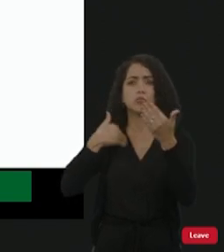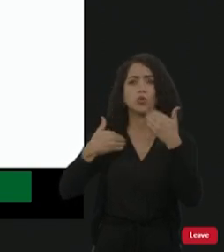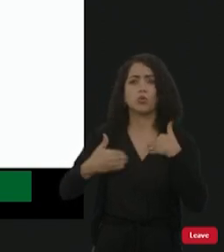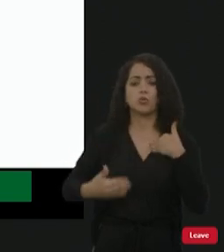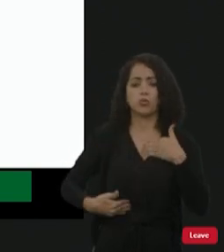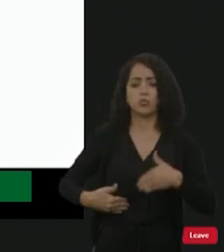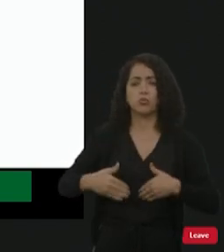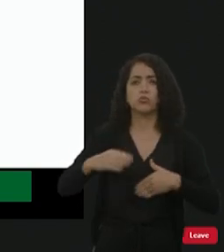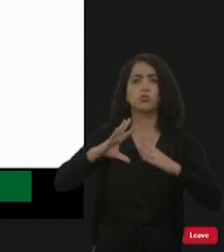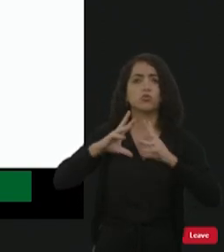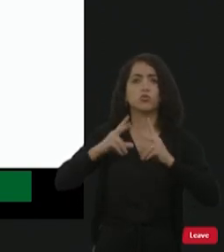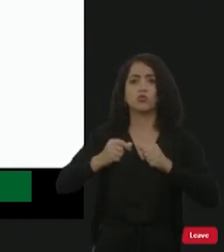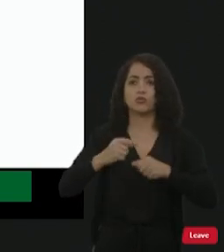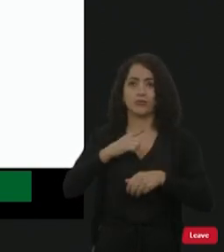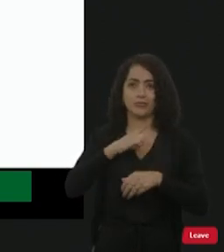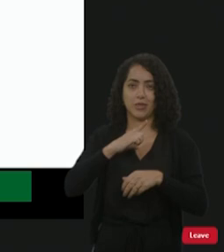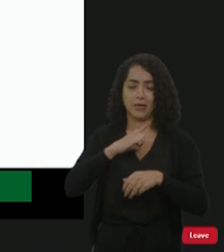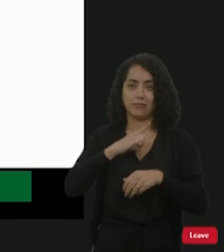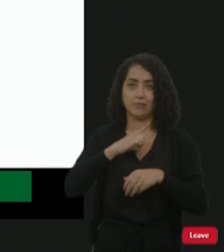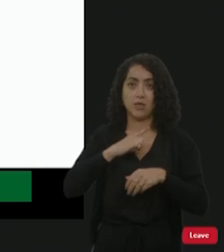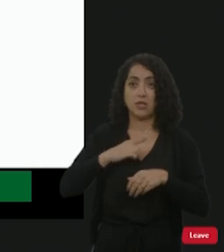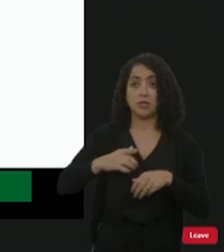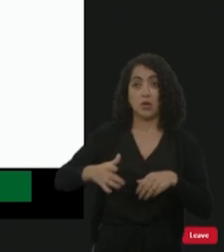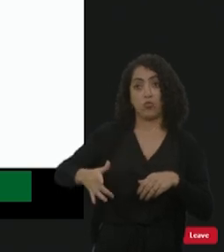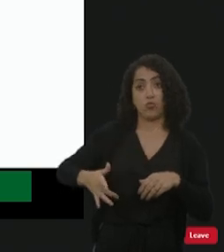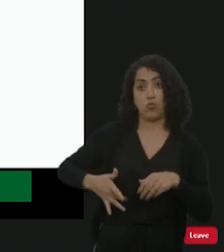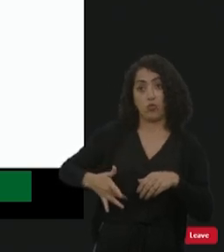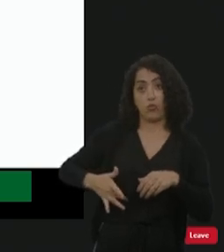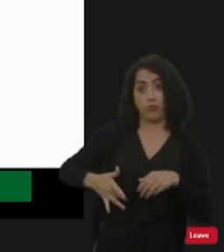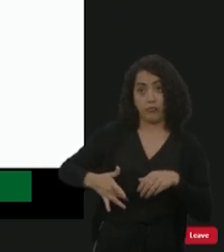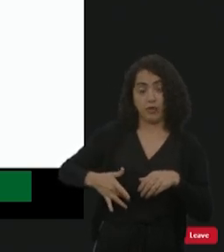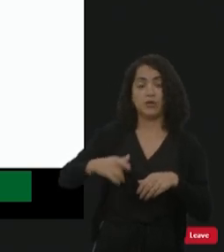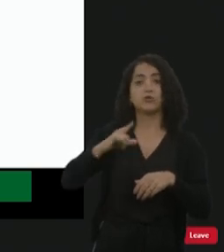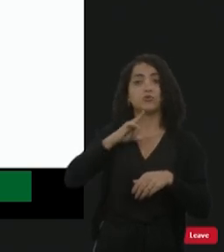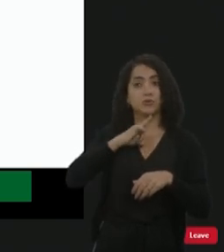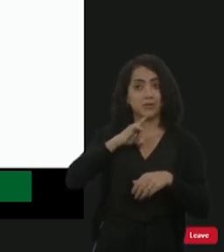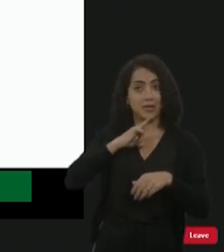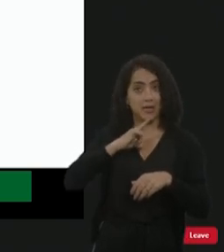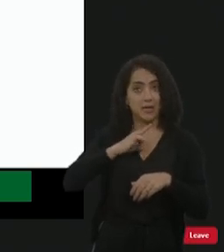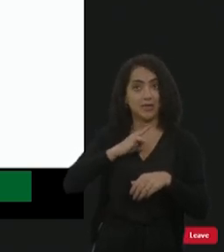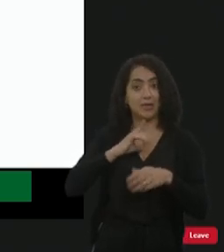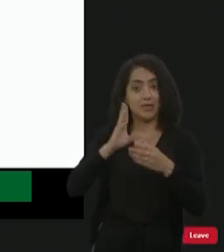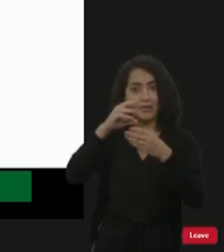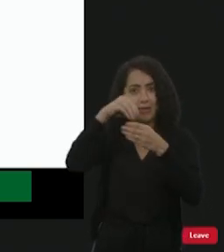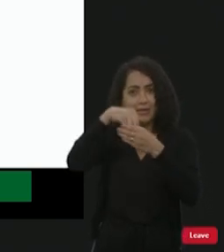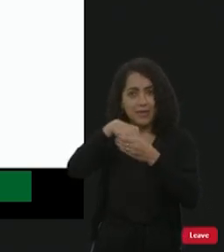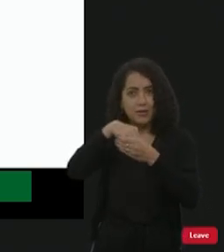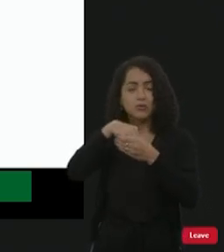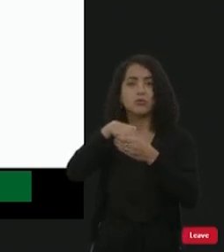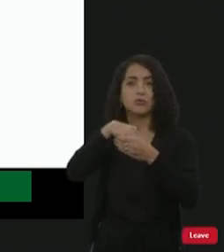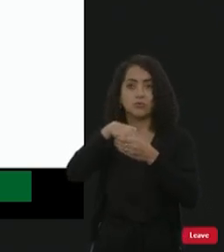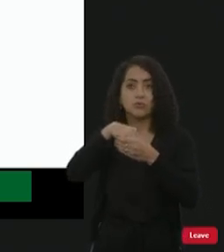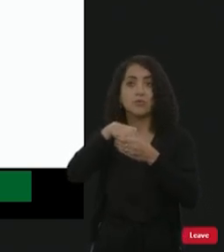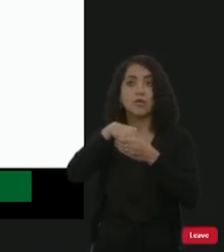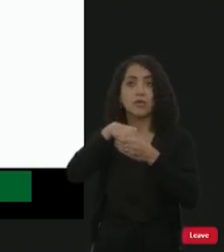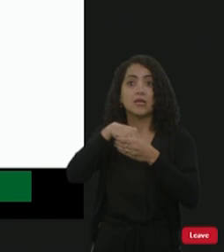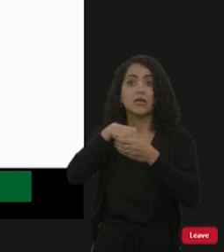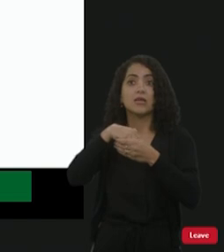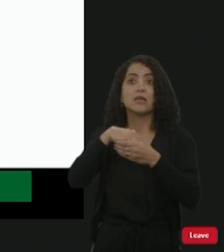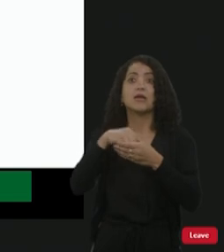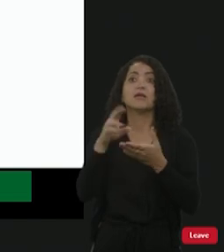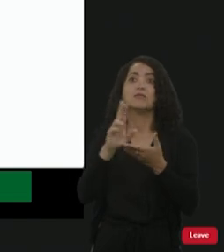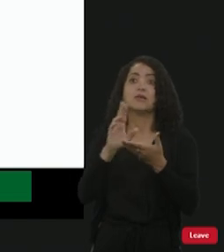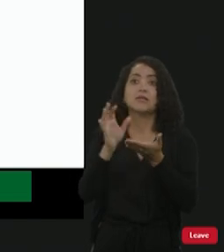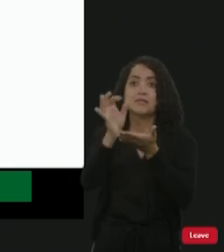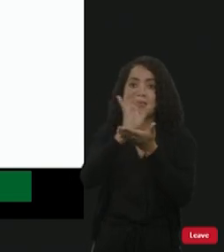tudo. Então, o fígado tem lisossomo, o lisossomo fica dentro dos macrófagos, que no fígado a gente chama de células de